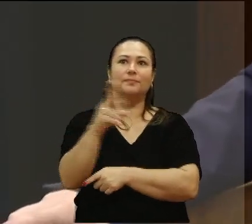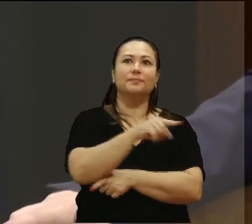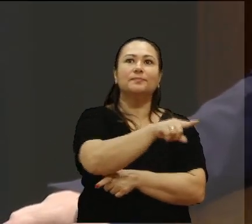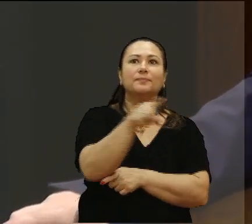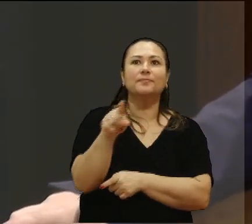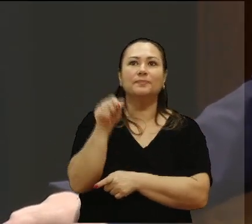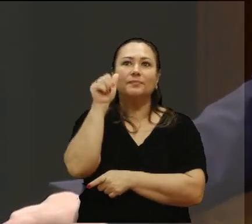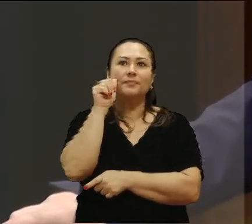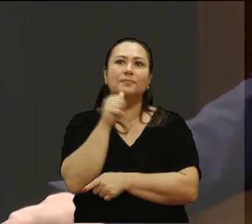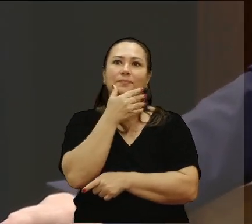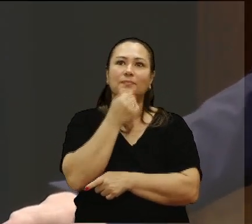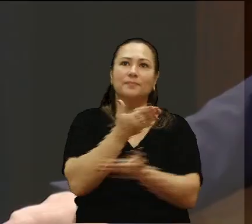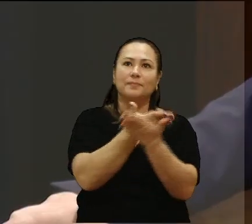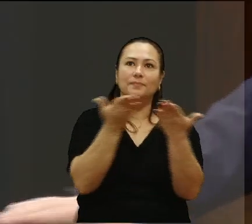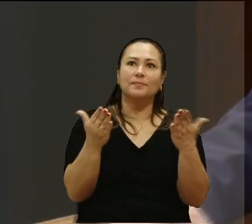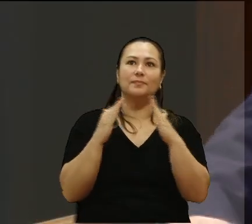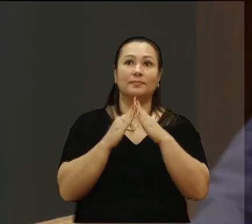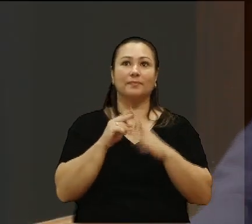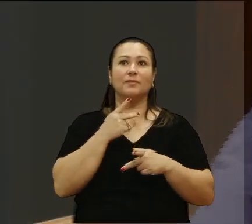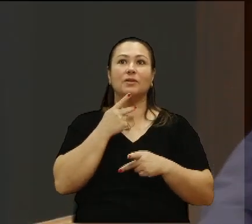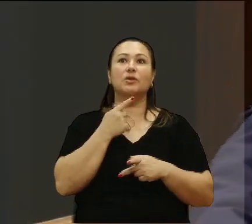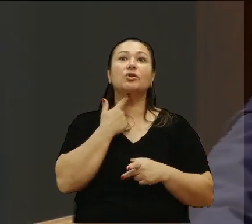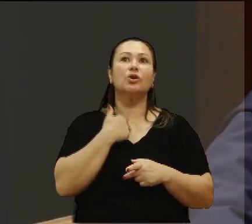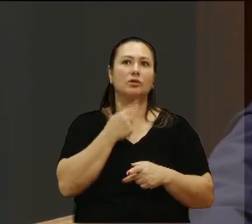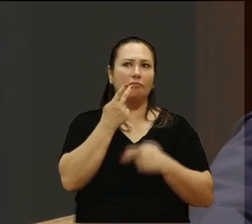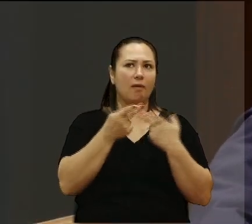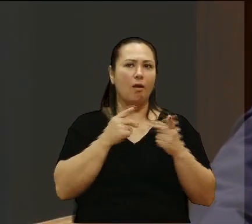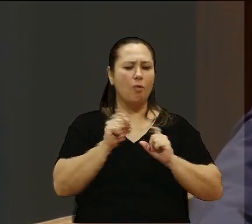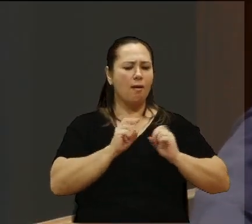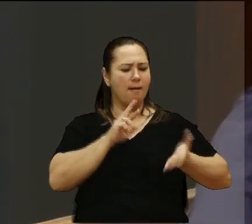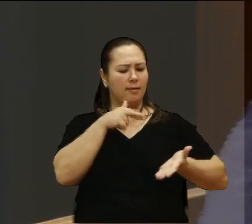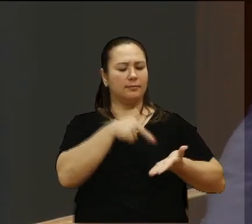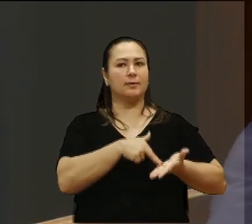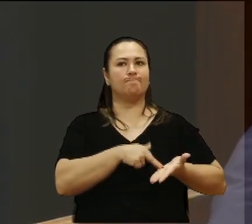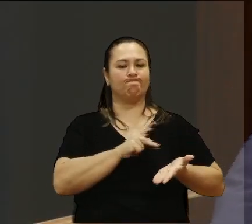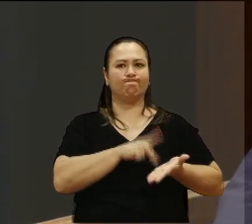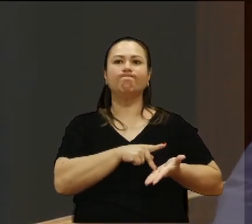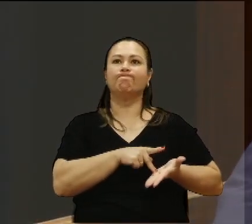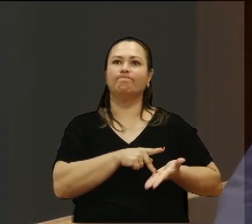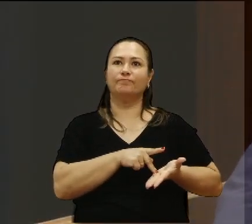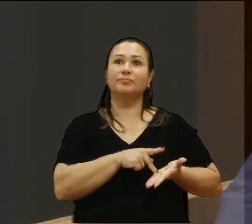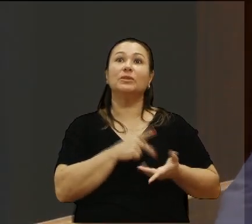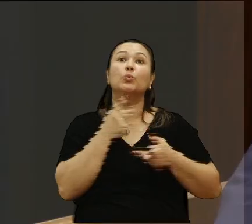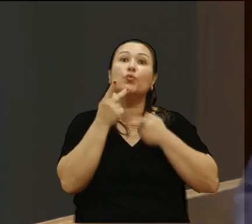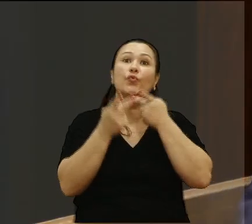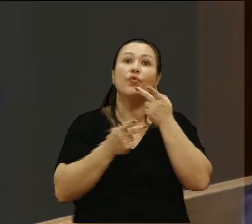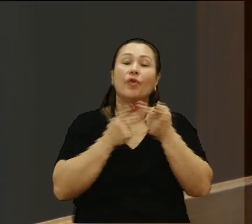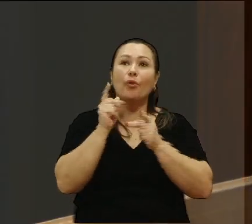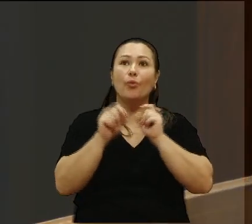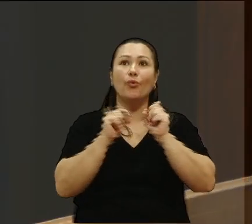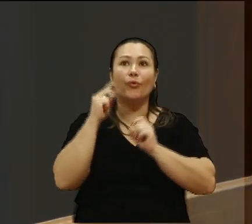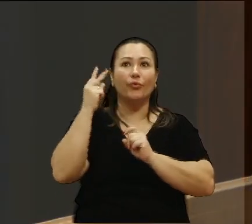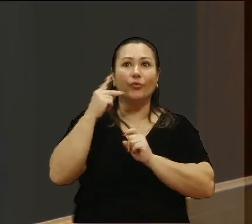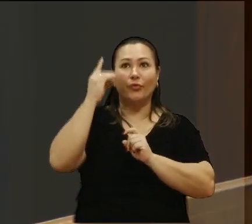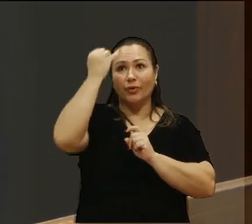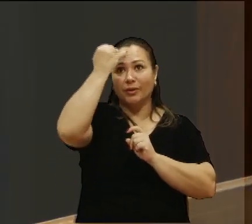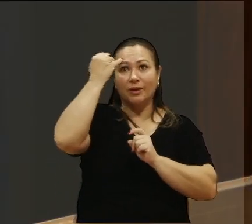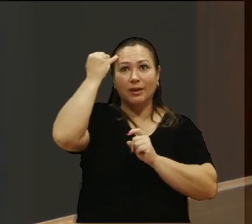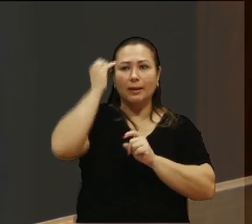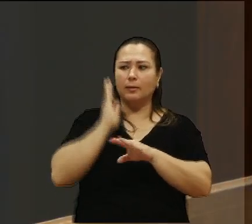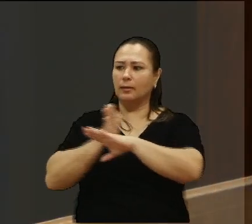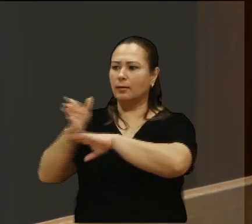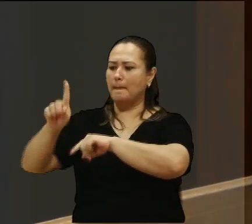casa. Tem uma coisa que eu gosto de falar é de realidade concreta. Gosto de falar, vereador Zé D'Ambrós, de ir no